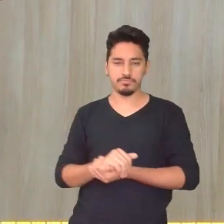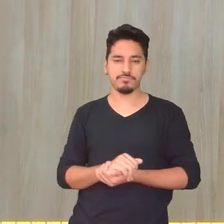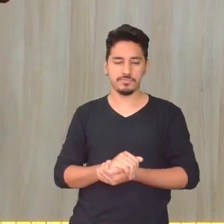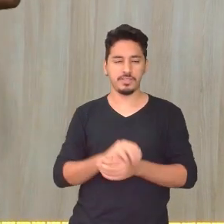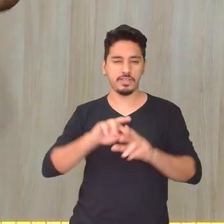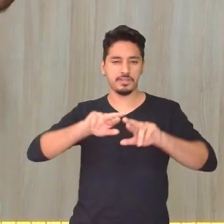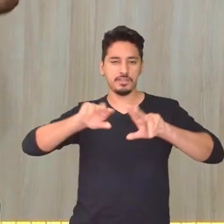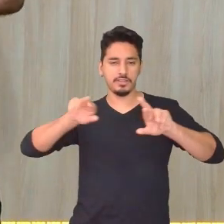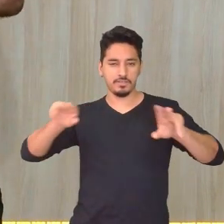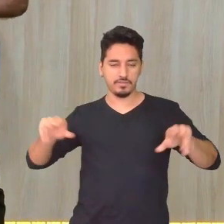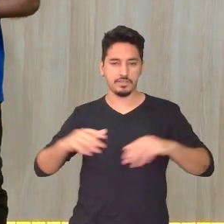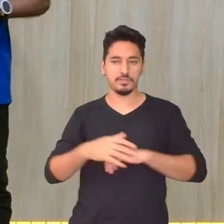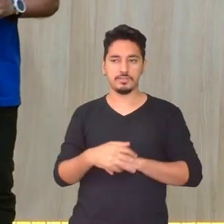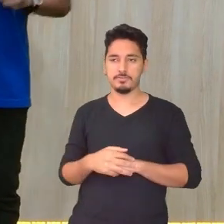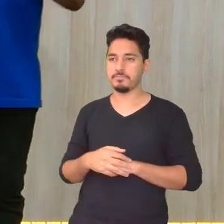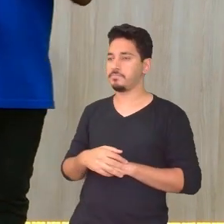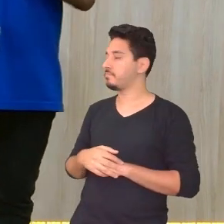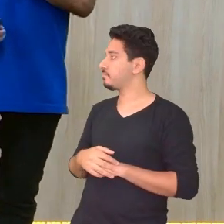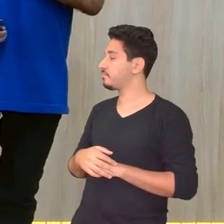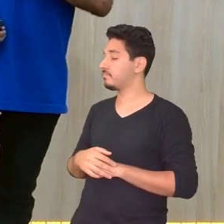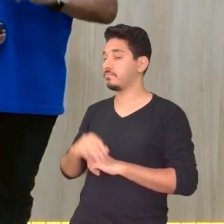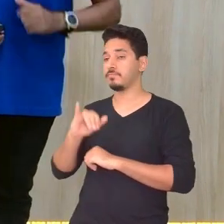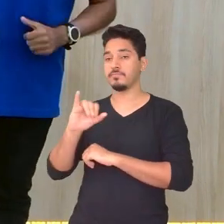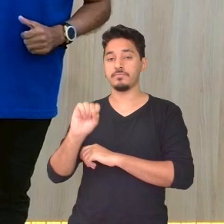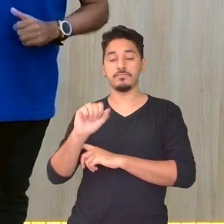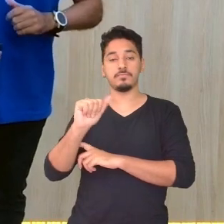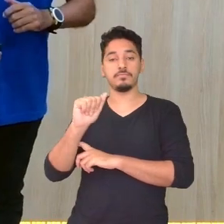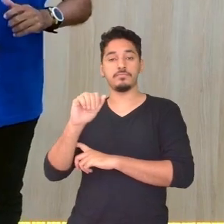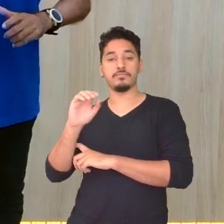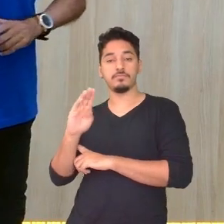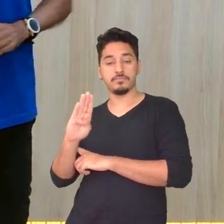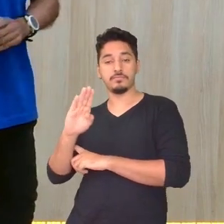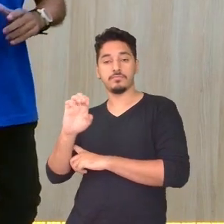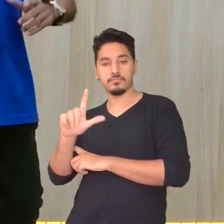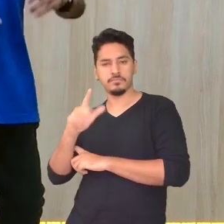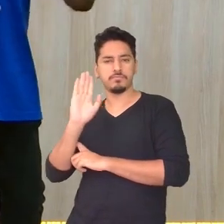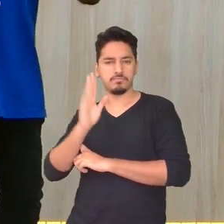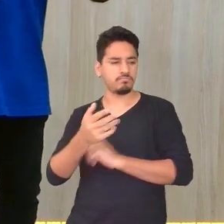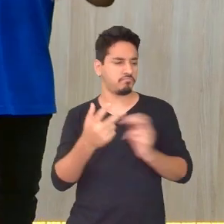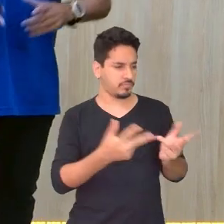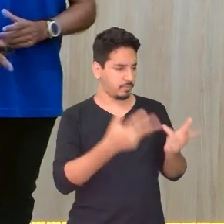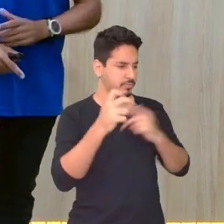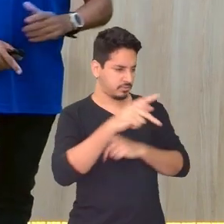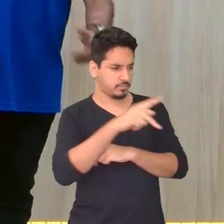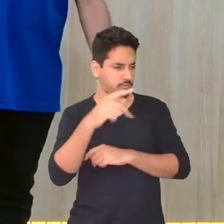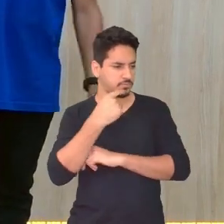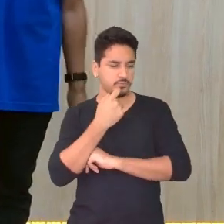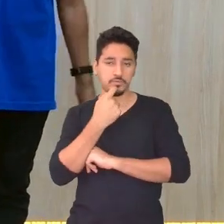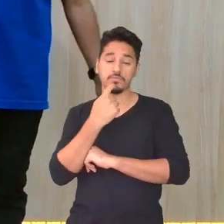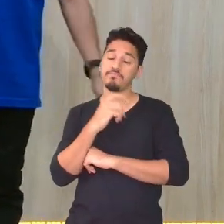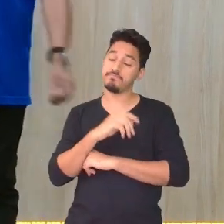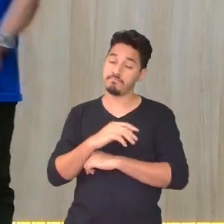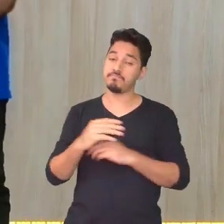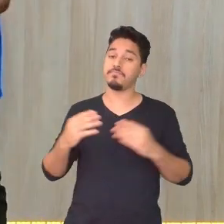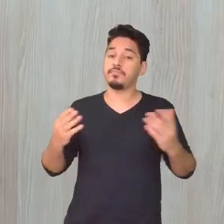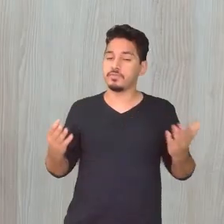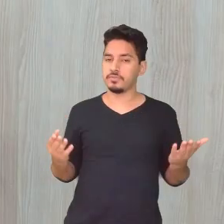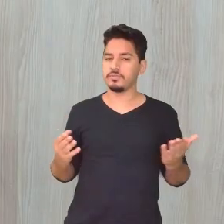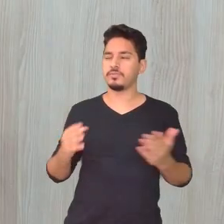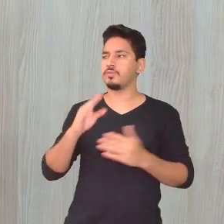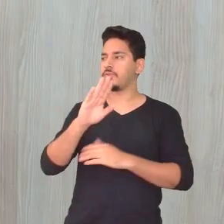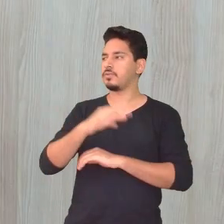forma de prisma. Isabel, você já observou esse sabão aí, né? Forma de prisma, forma de cilindro. Pois é. E aí